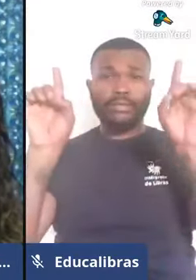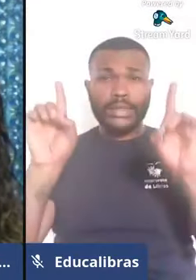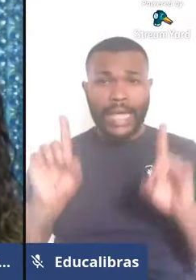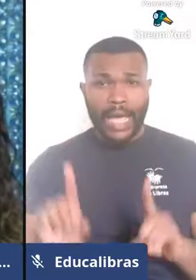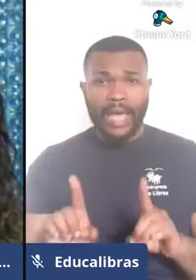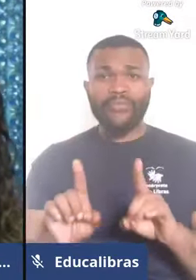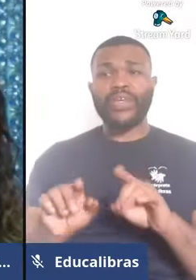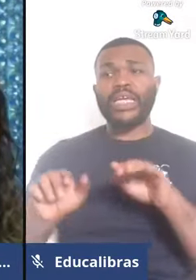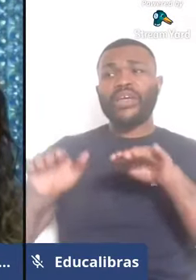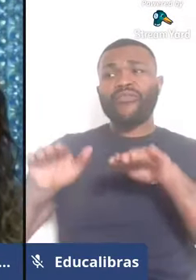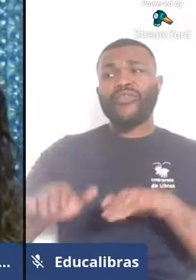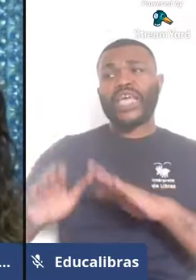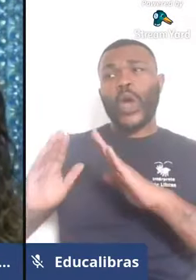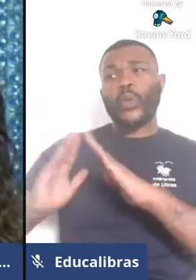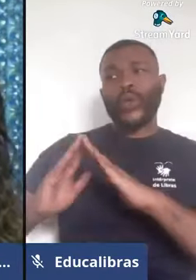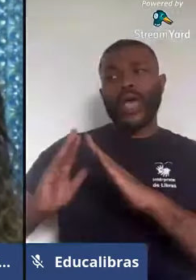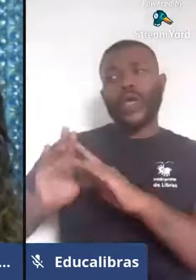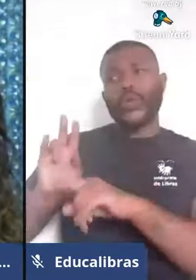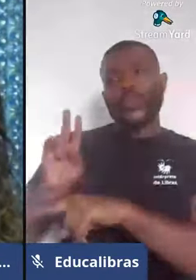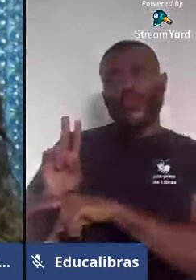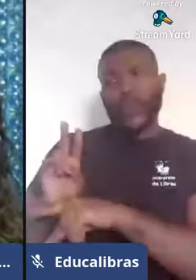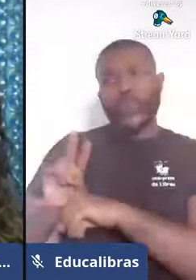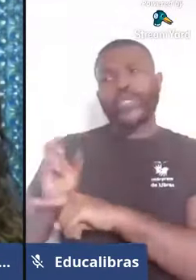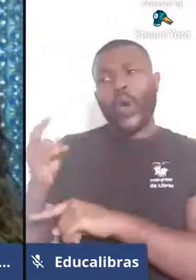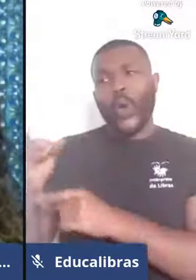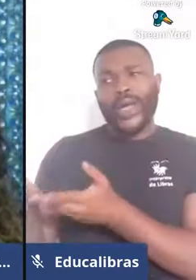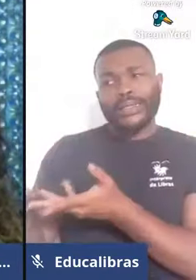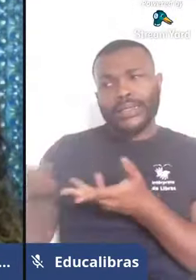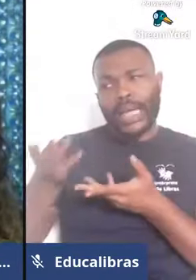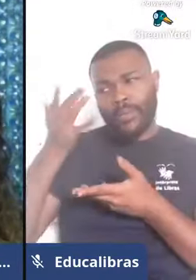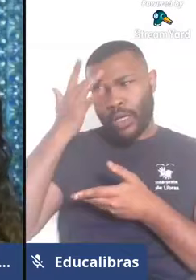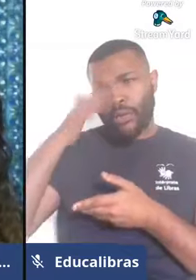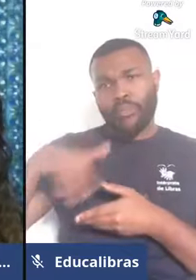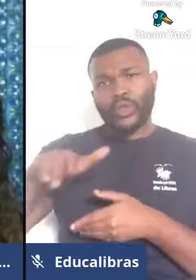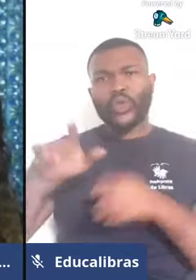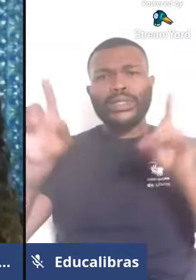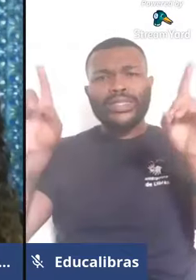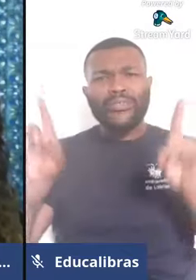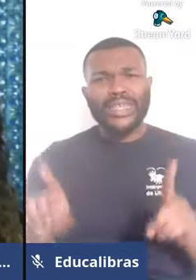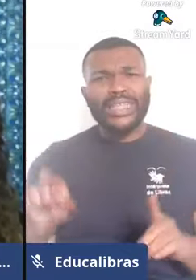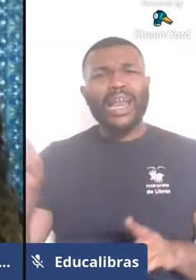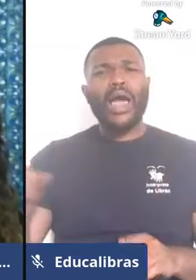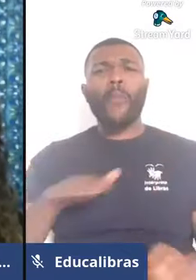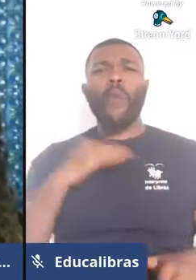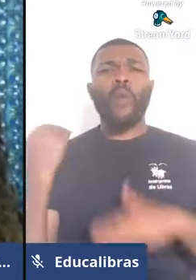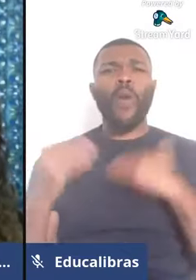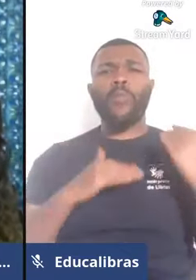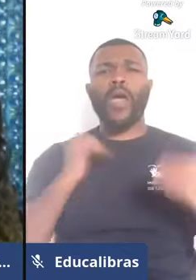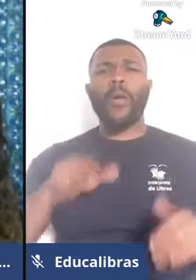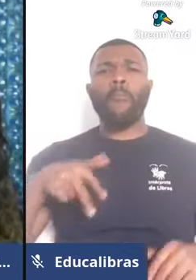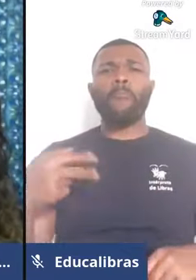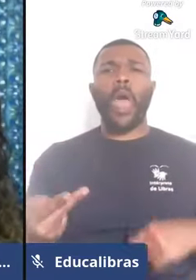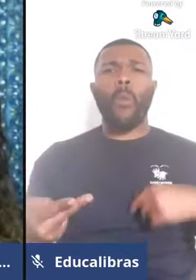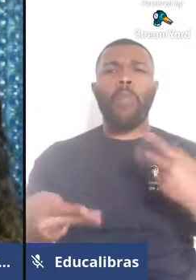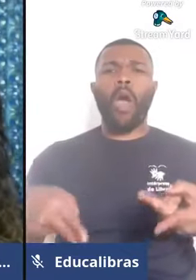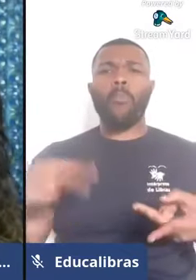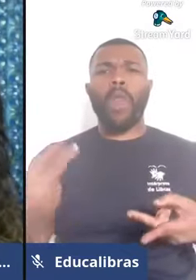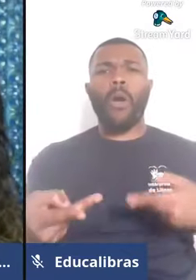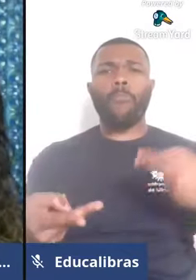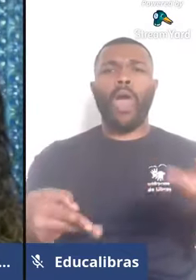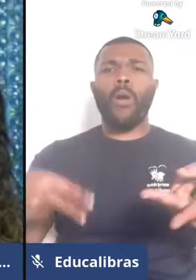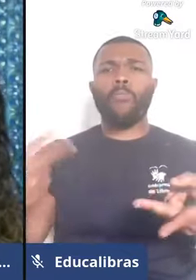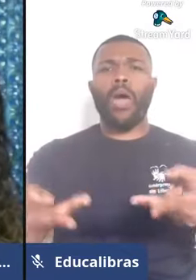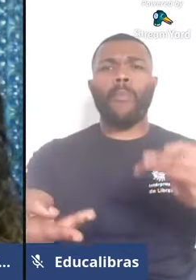de acolhimento e tal, sendo dizimadas. As pessoas com deficiência não